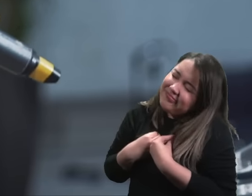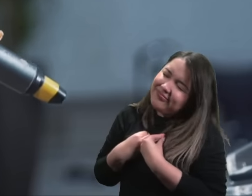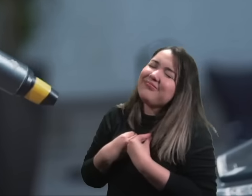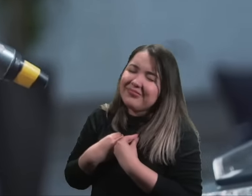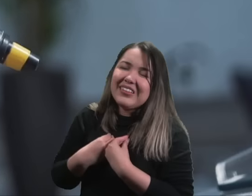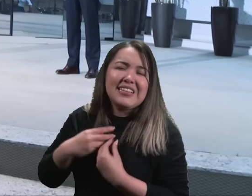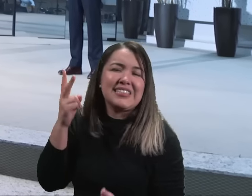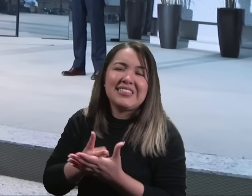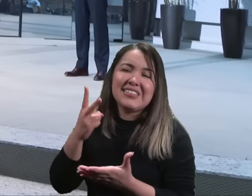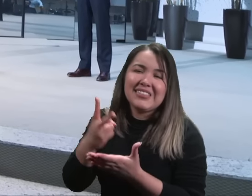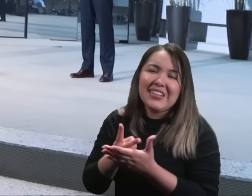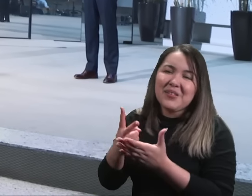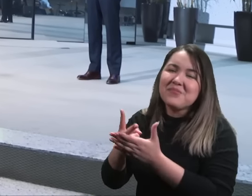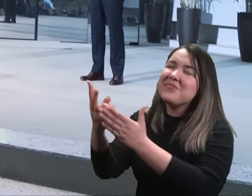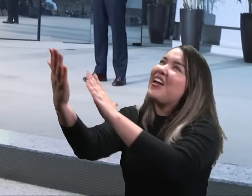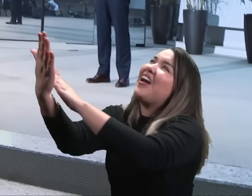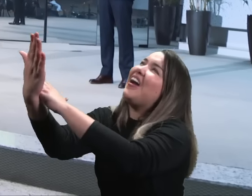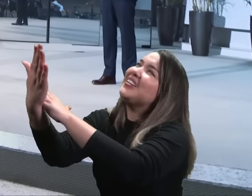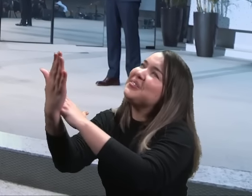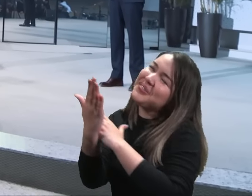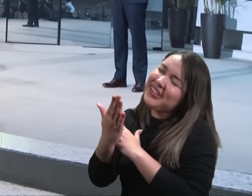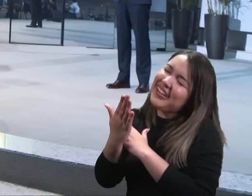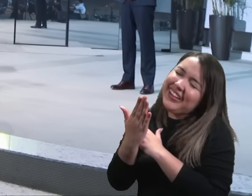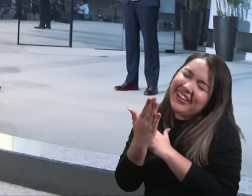que está sempre a me